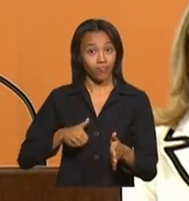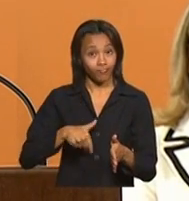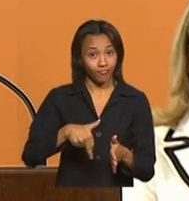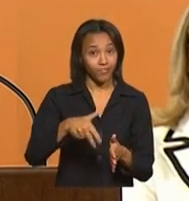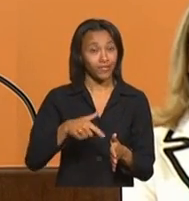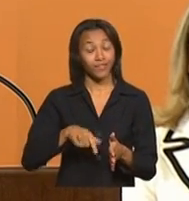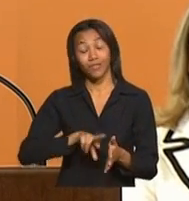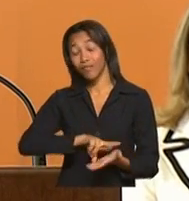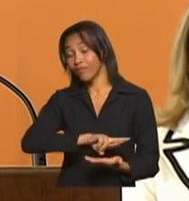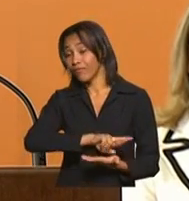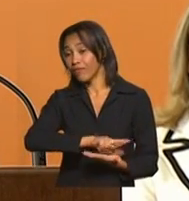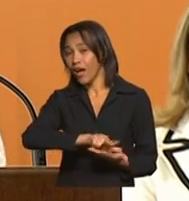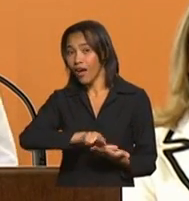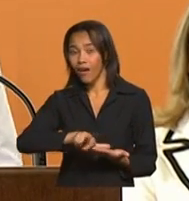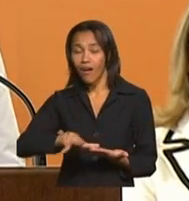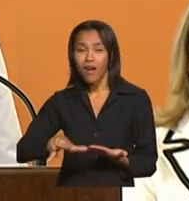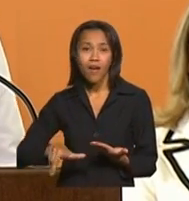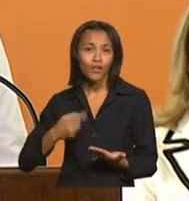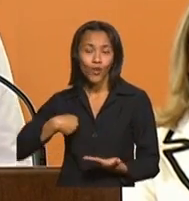que